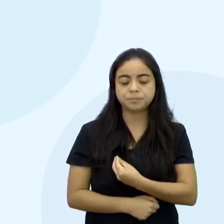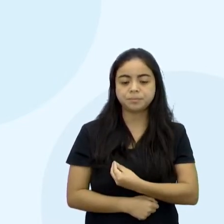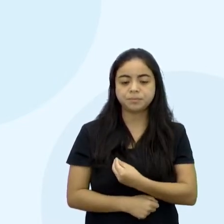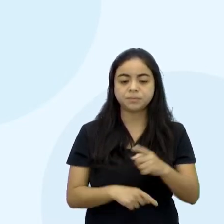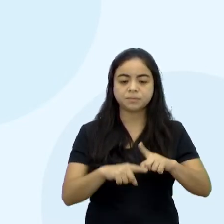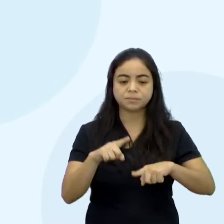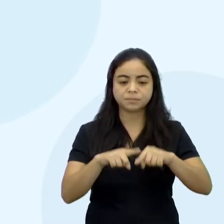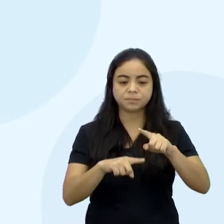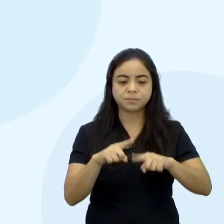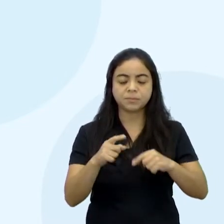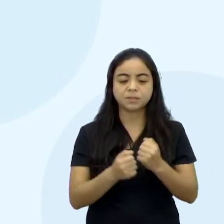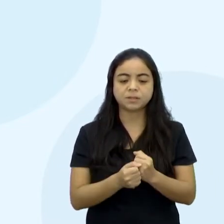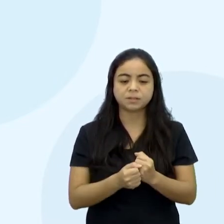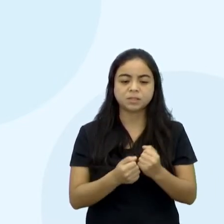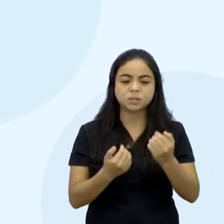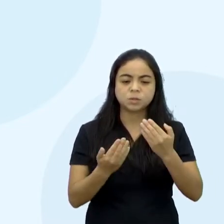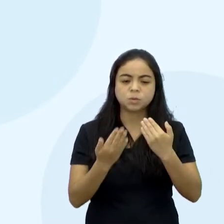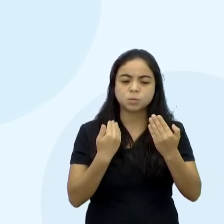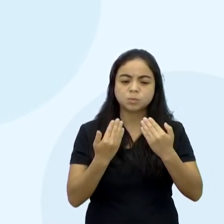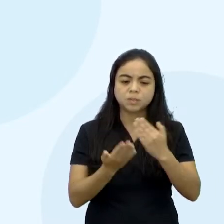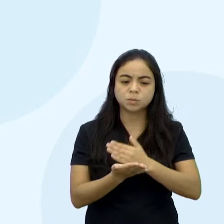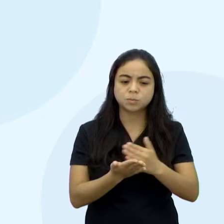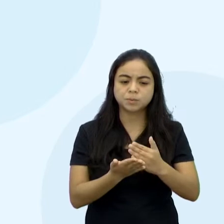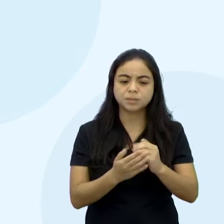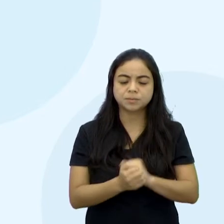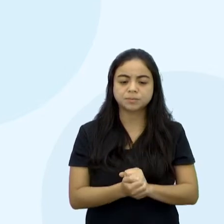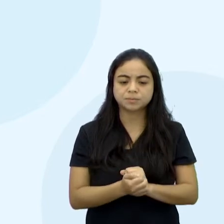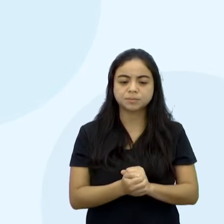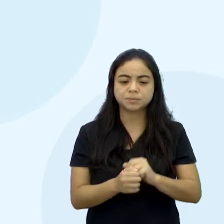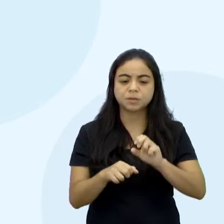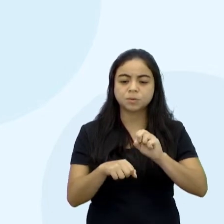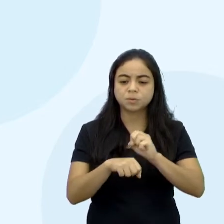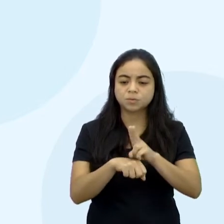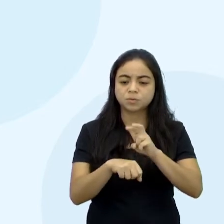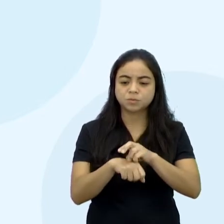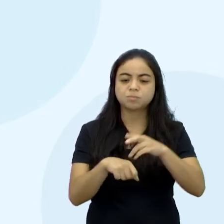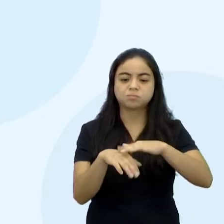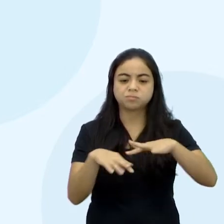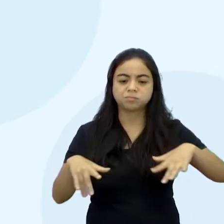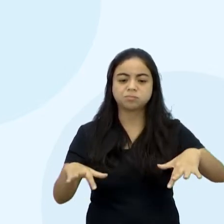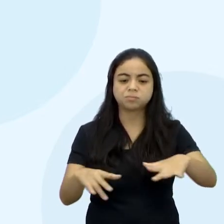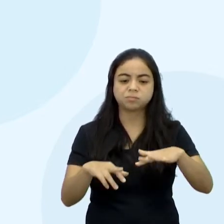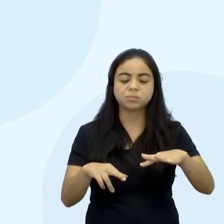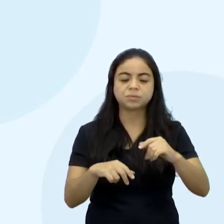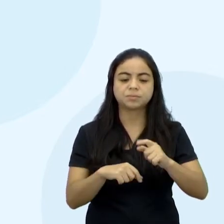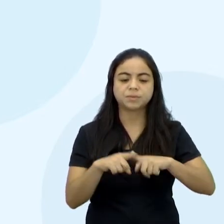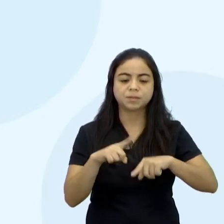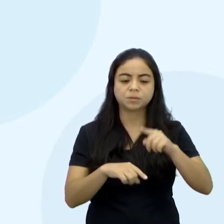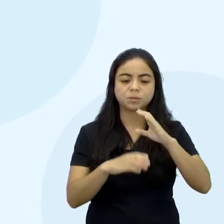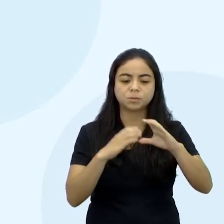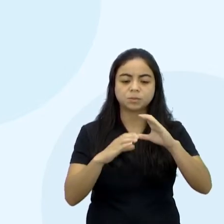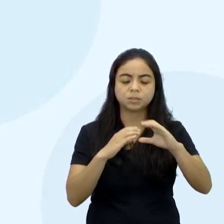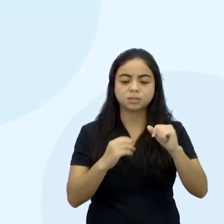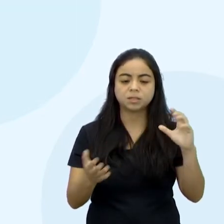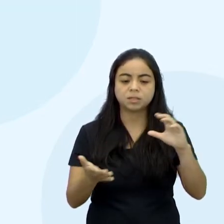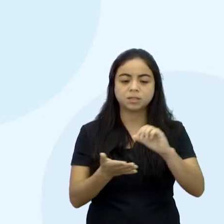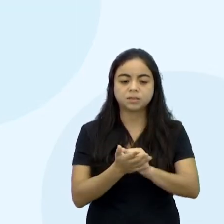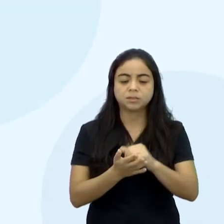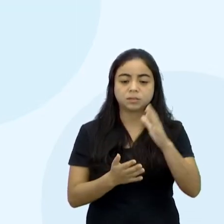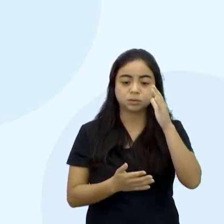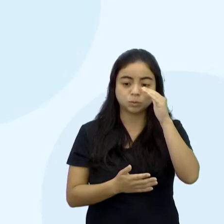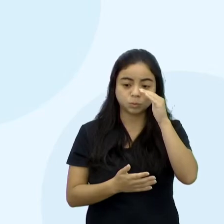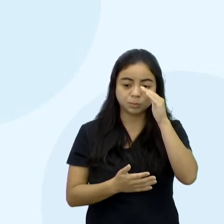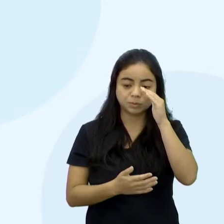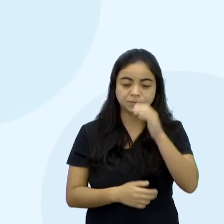na conversa inicial, formatos, fenômeno viral, recursos de comunicação e registre individualmente suas